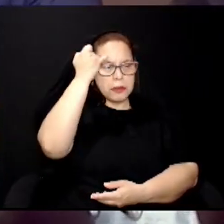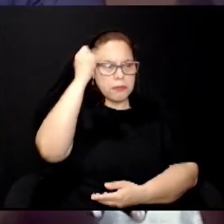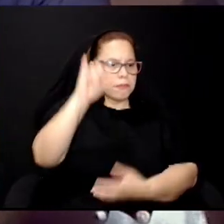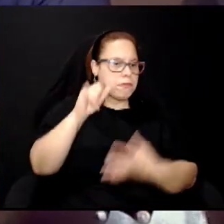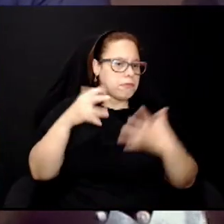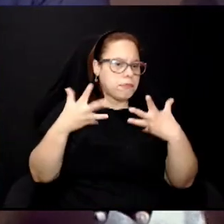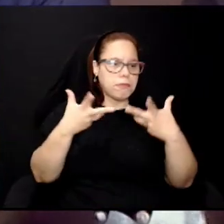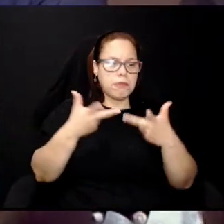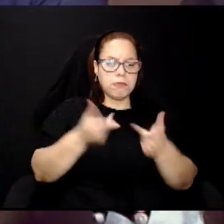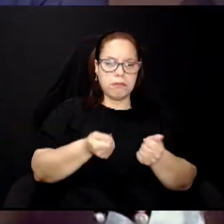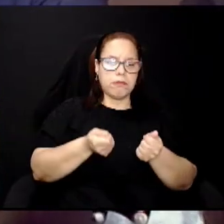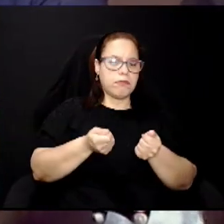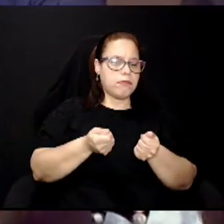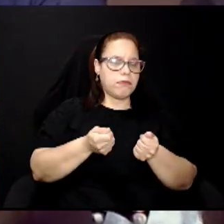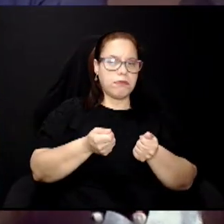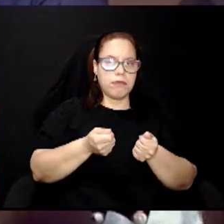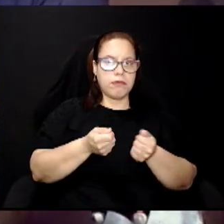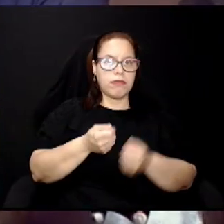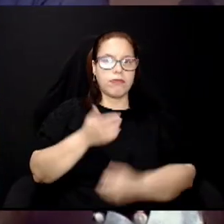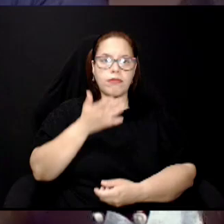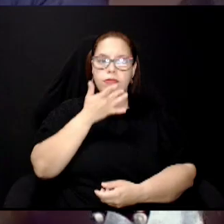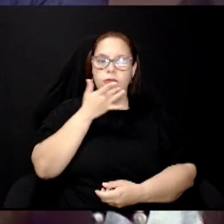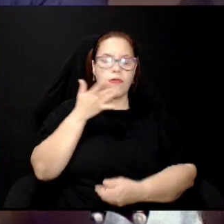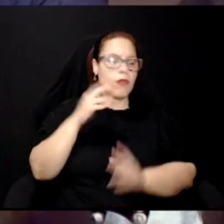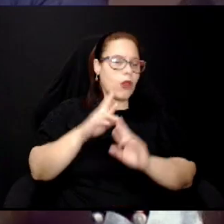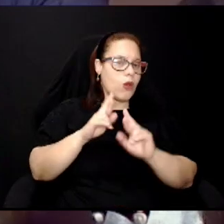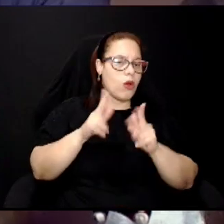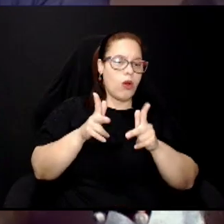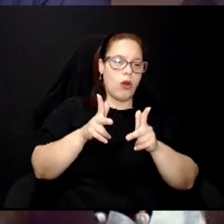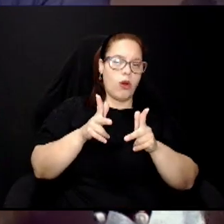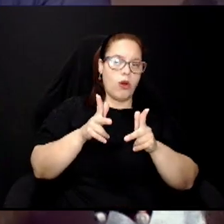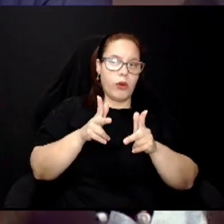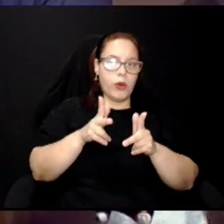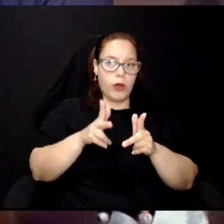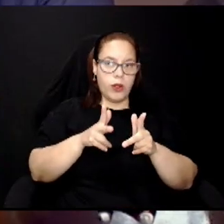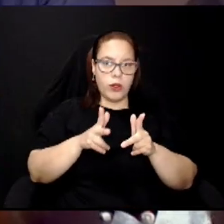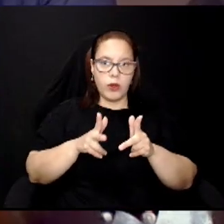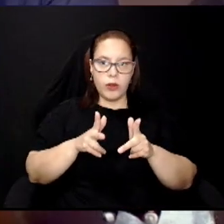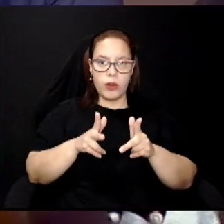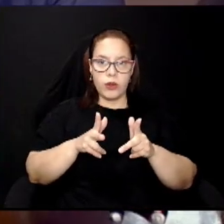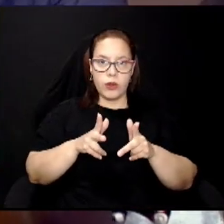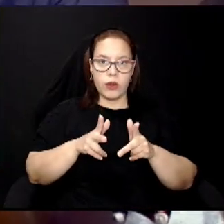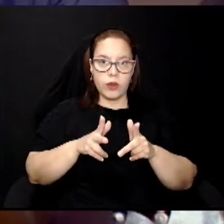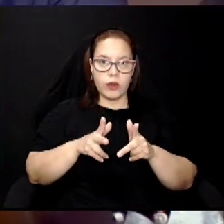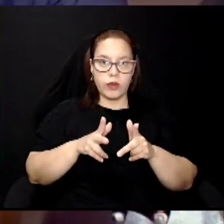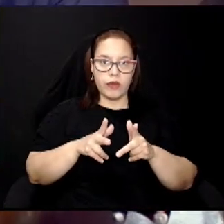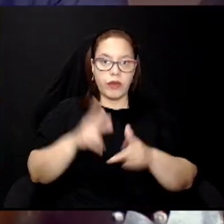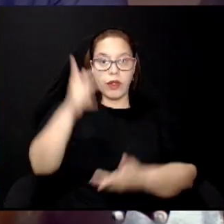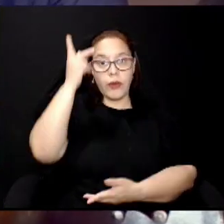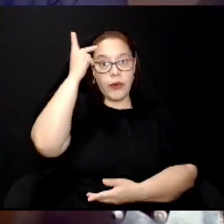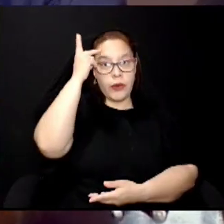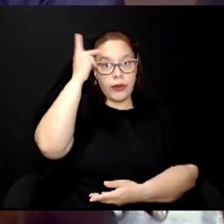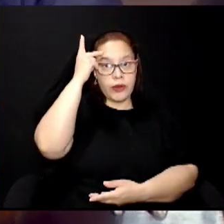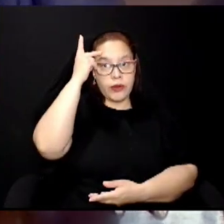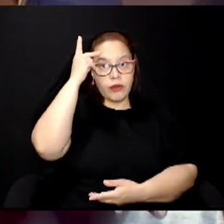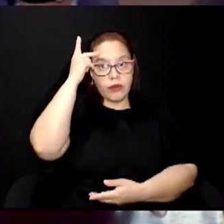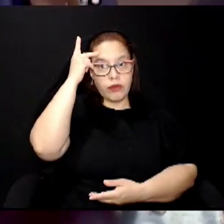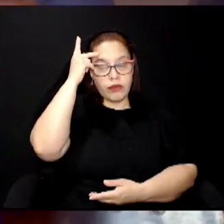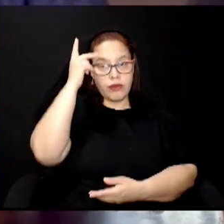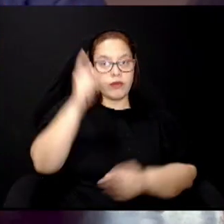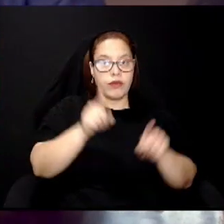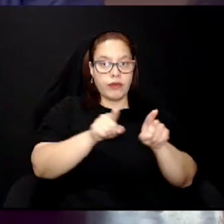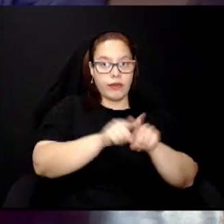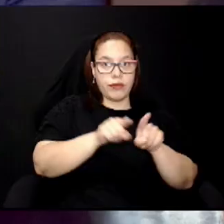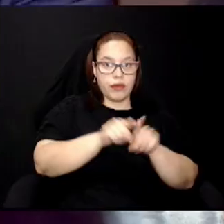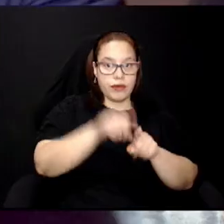trazer um sabor diferenciado para os paulistas e os paulistanos, né? Os paulistanos seria